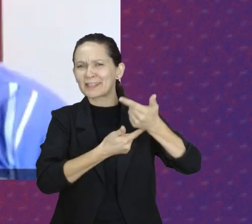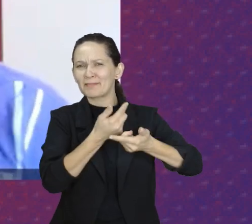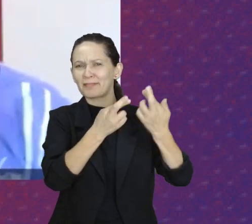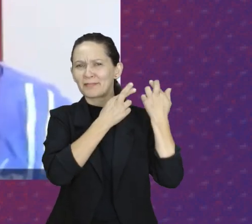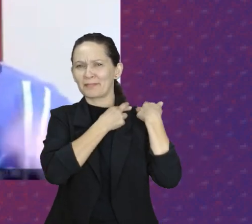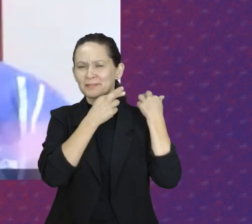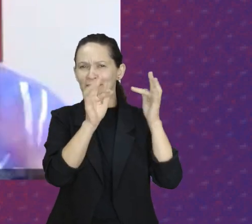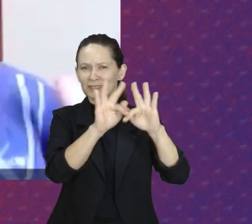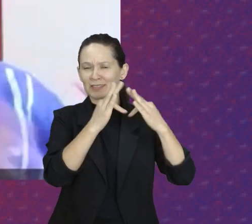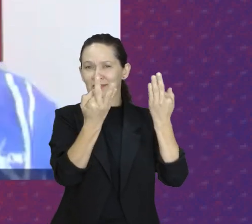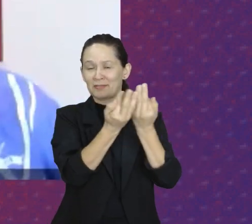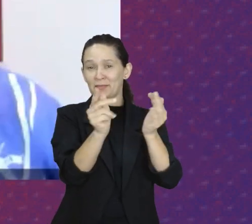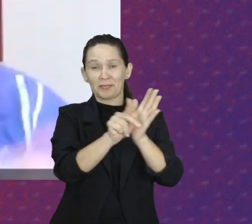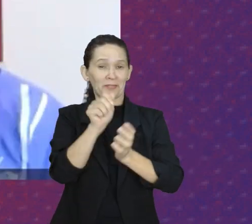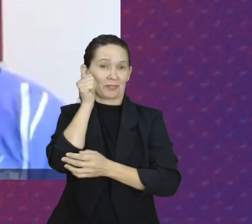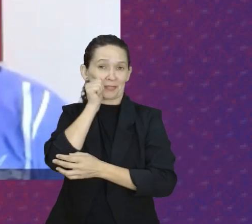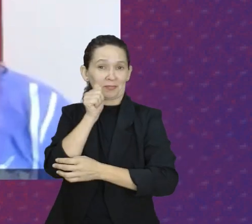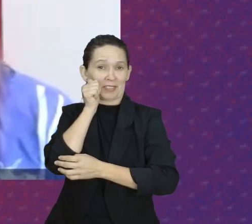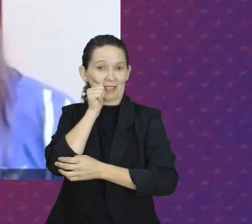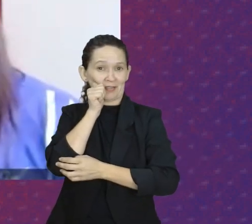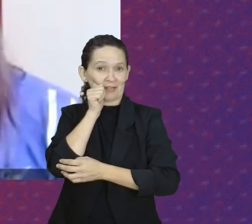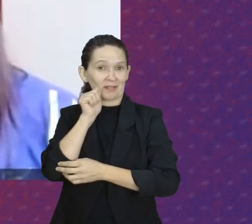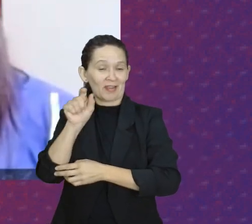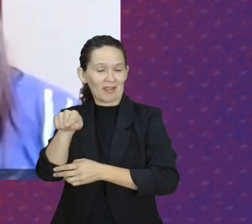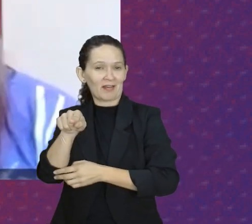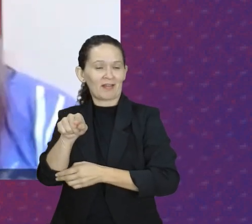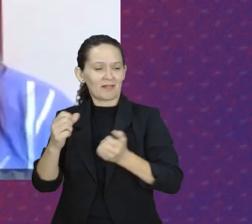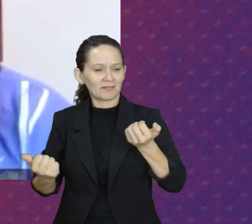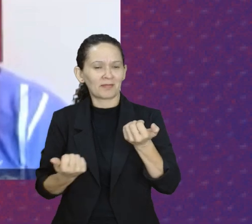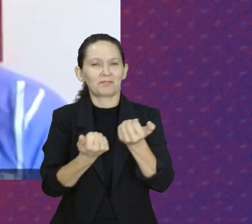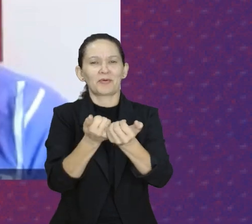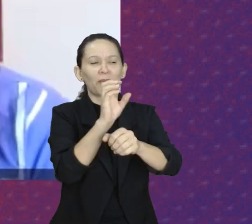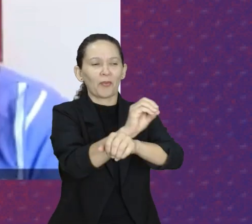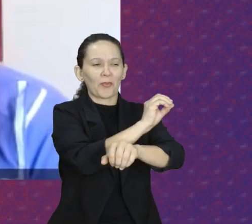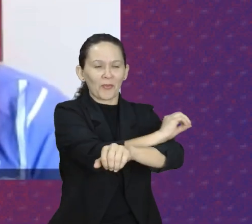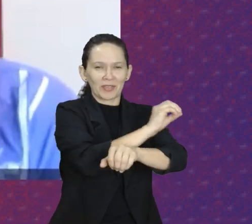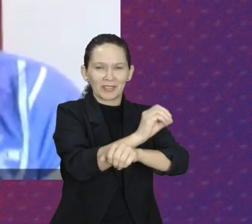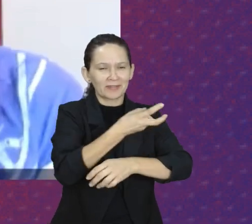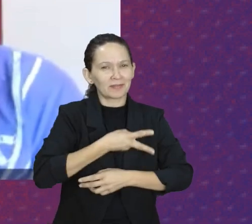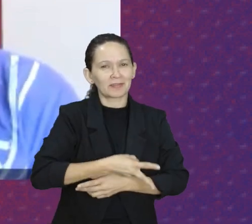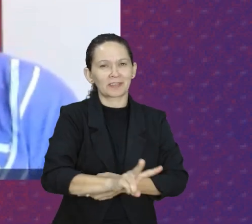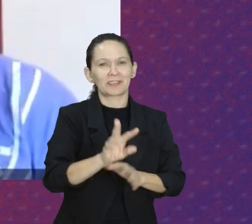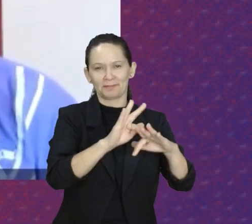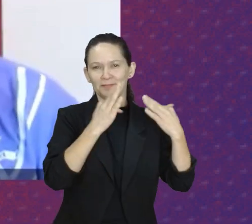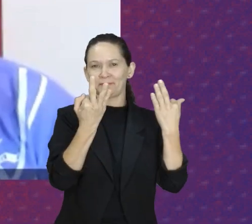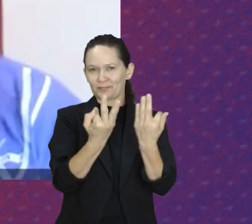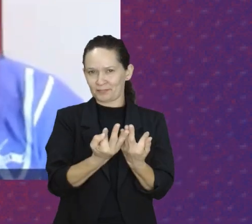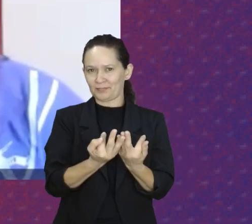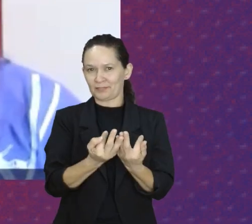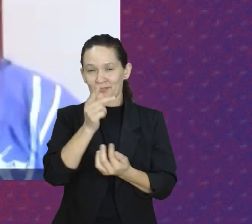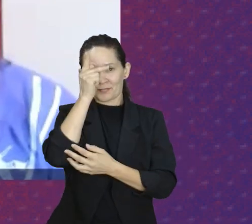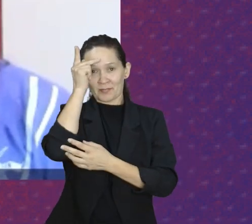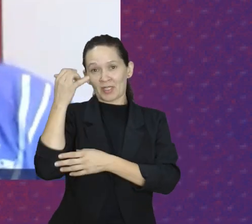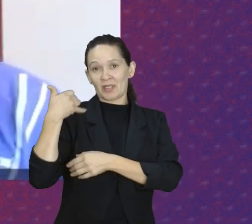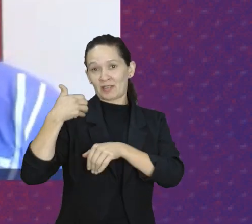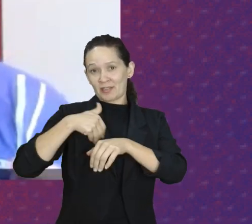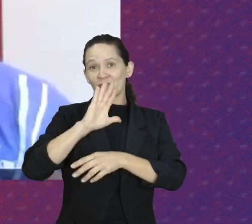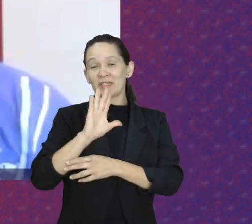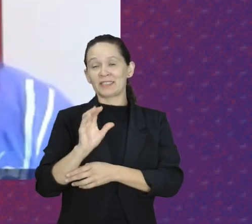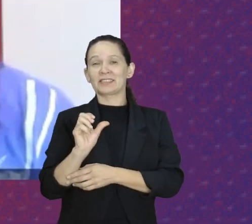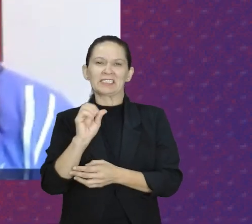que são as que vão dar o apoio, dar o suporte, dar o cuidado para as pessoas mais velhas, que pode